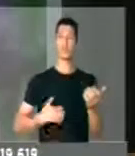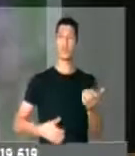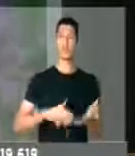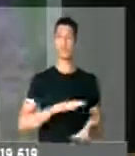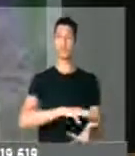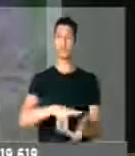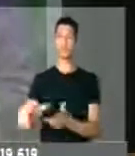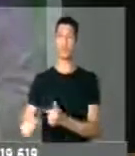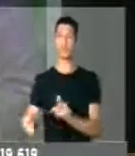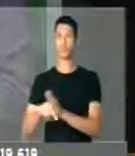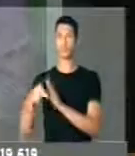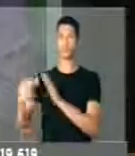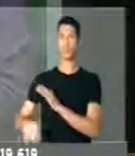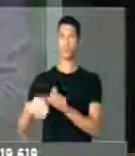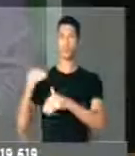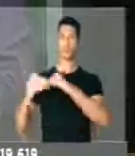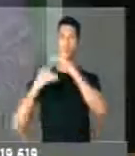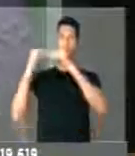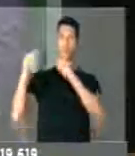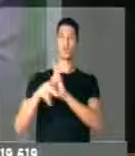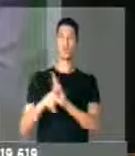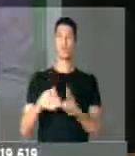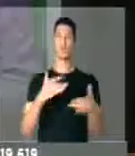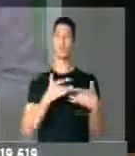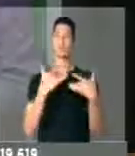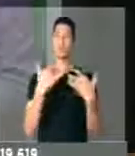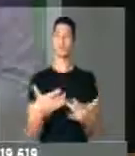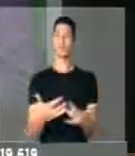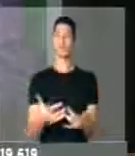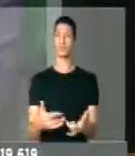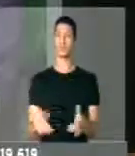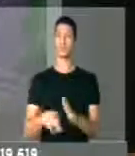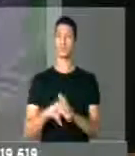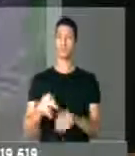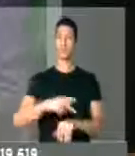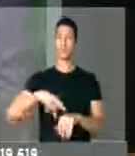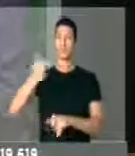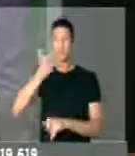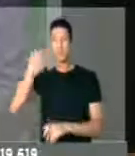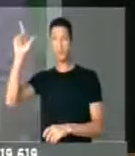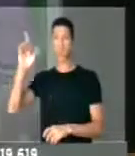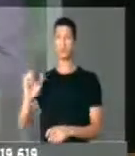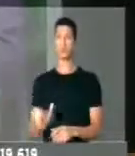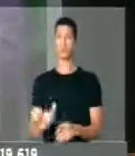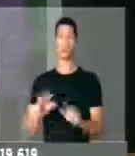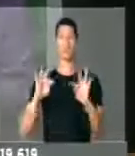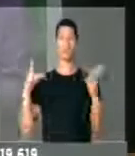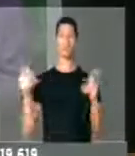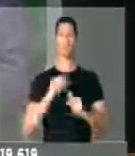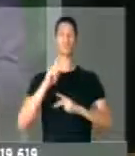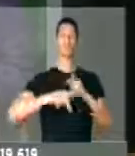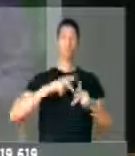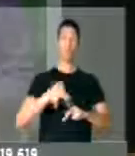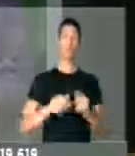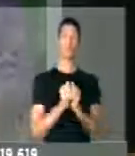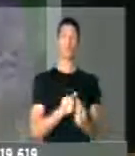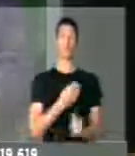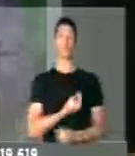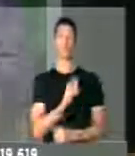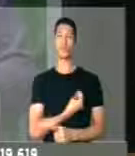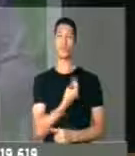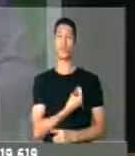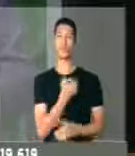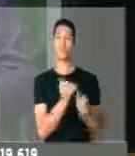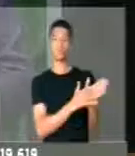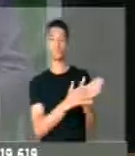mundo e do mundo. Desenvolveu uma solidariedade internacionalista a todos os povos com quem conviveu